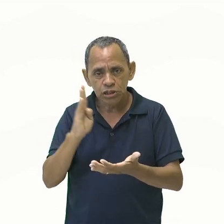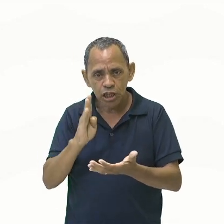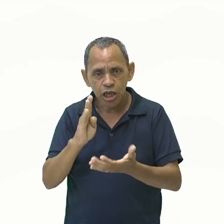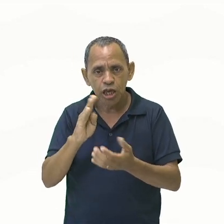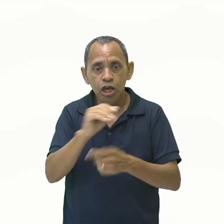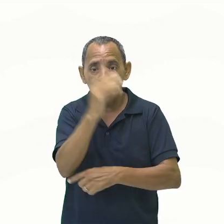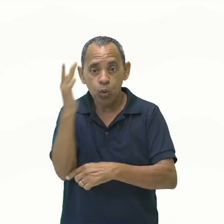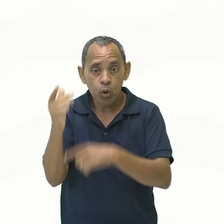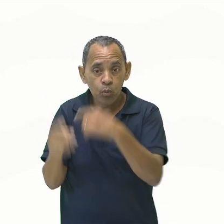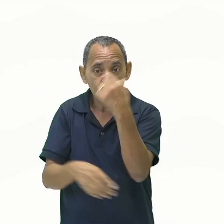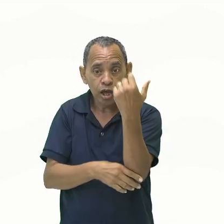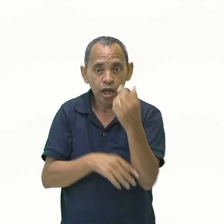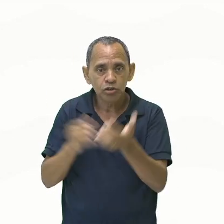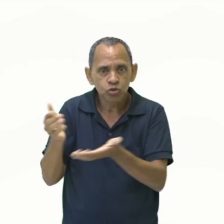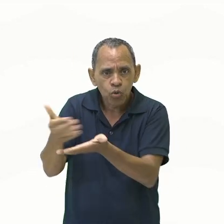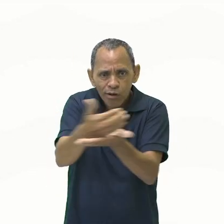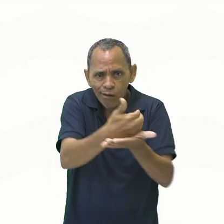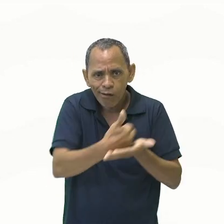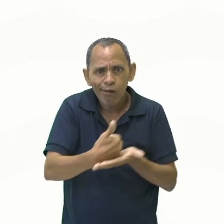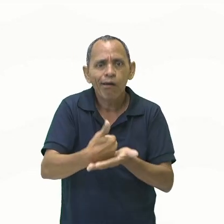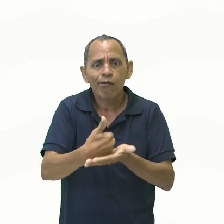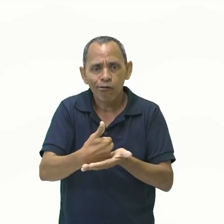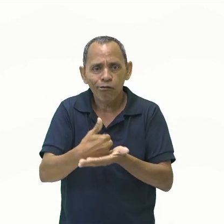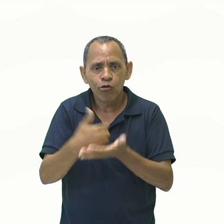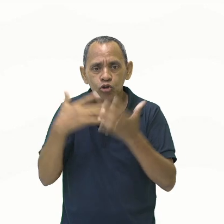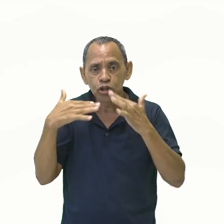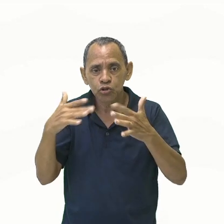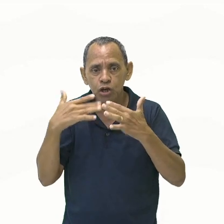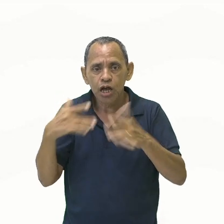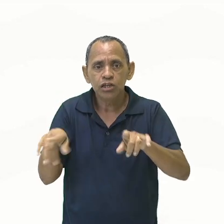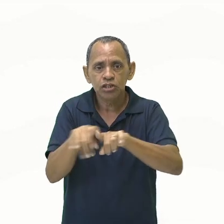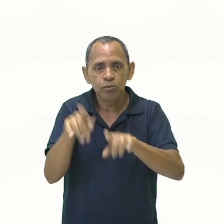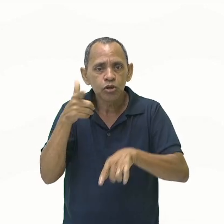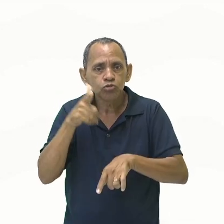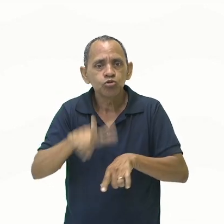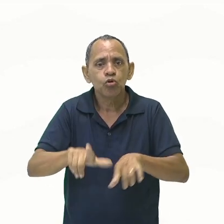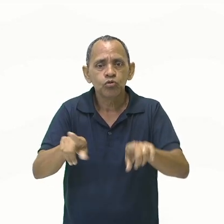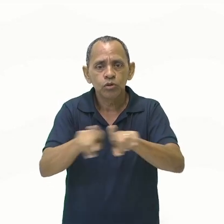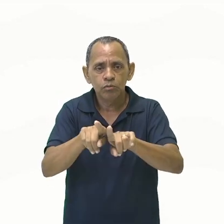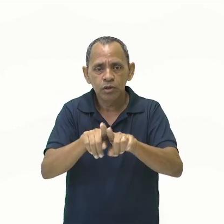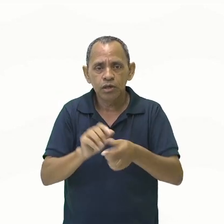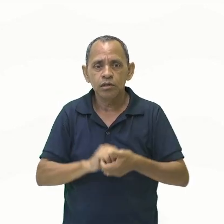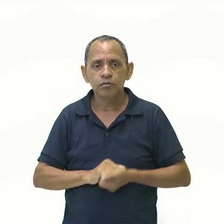Recursos Naturais Renováveis, certo? Foi criada a partir da promulgação da Lei